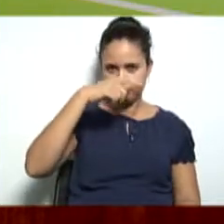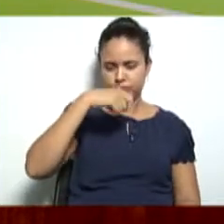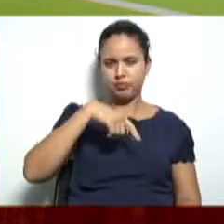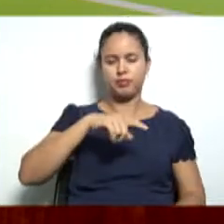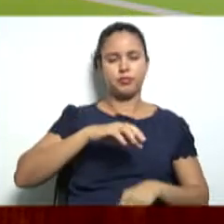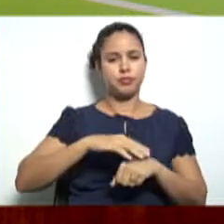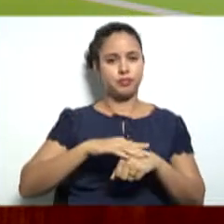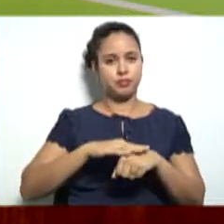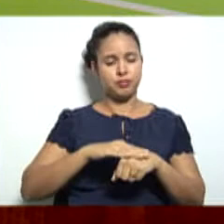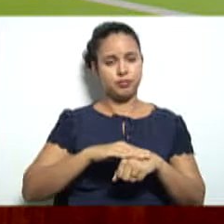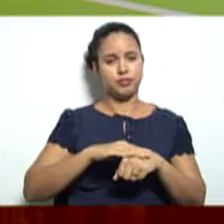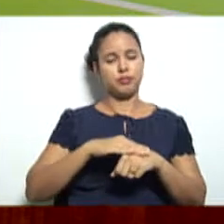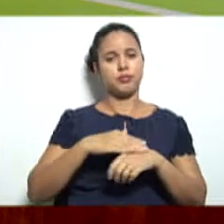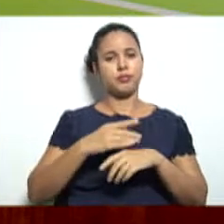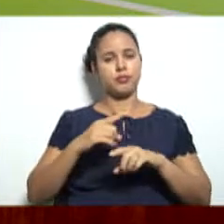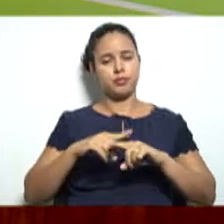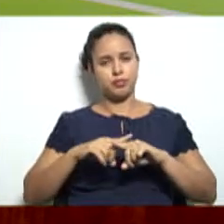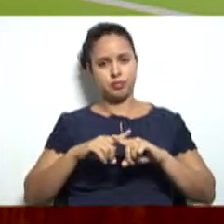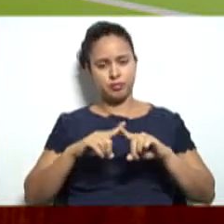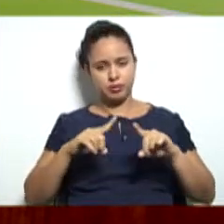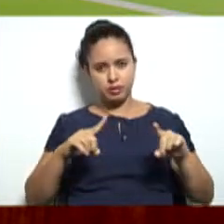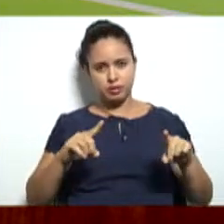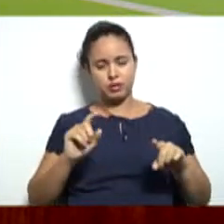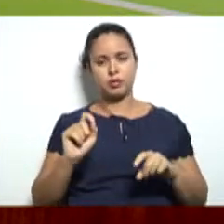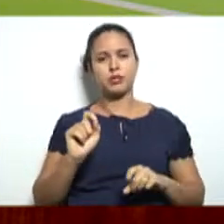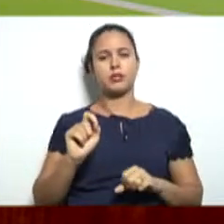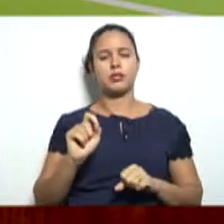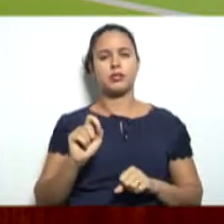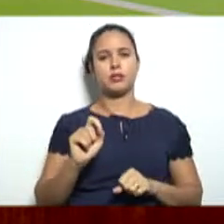chamar a atenção para essa questão da cooperativa de transporte, professor,